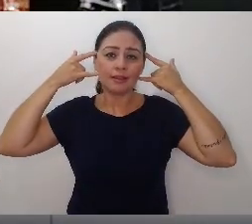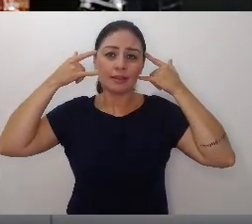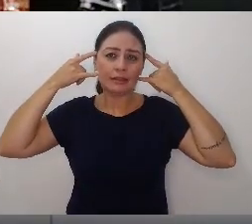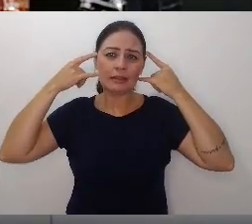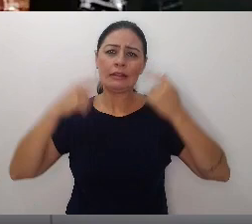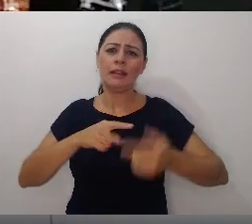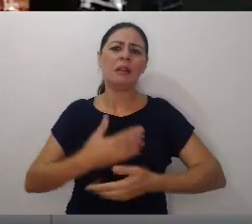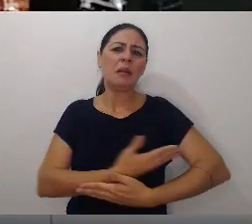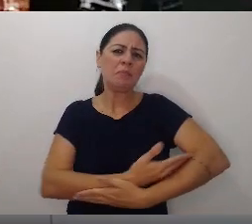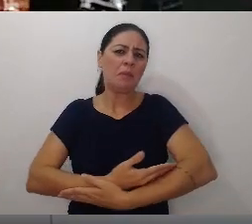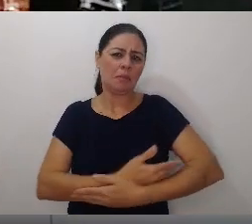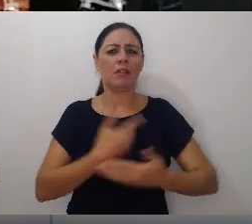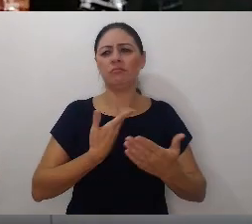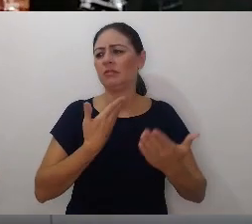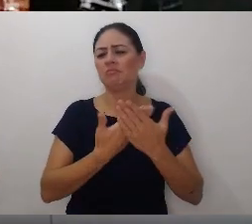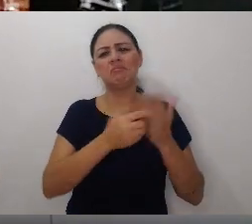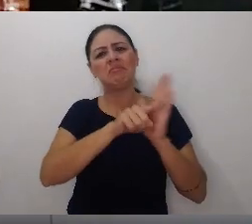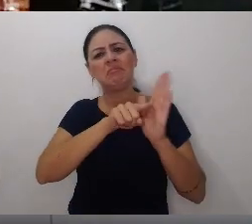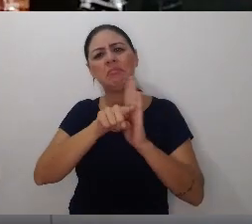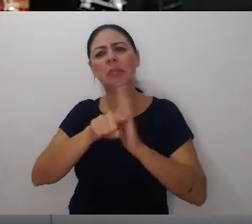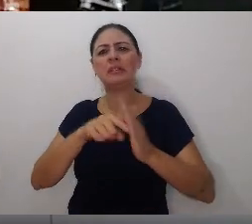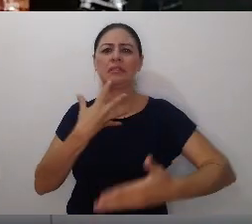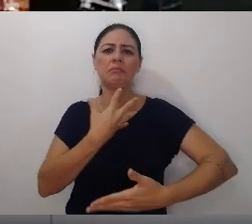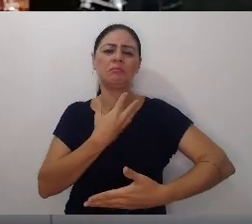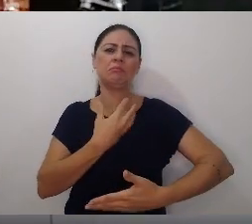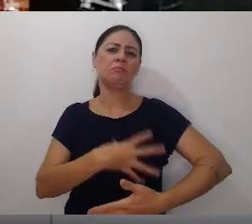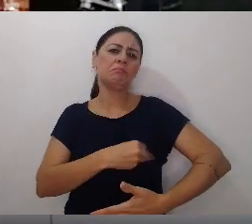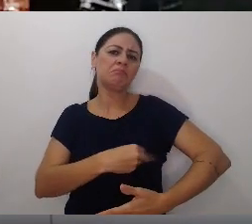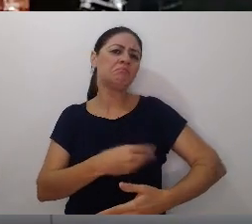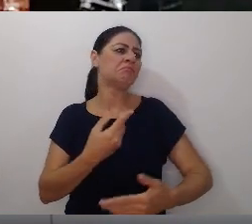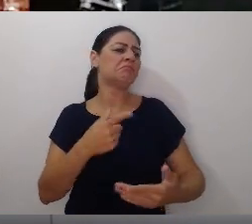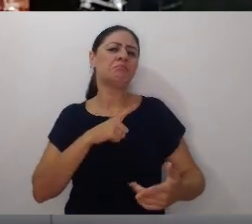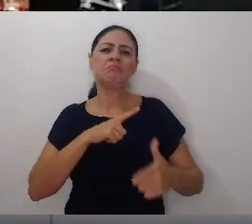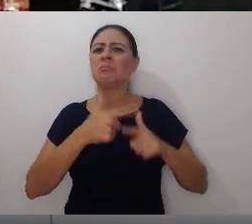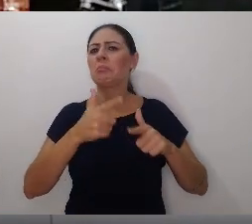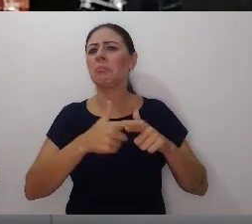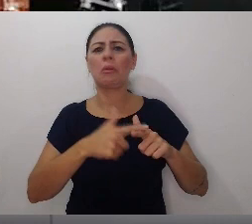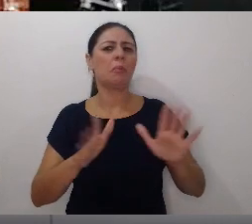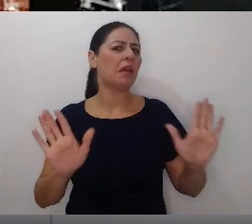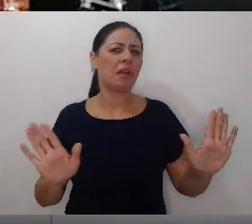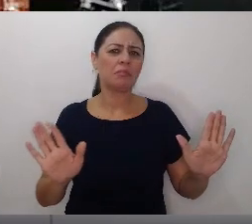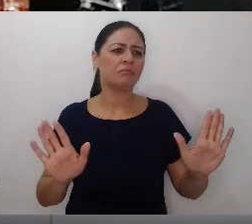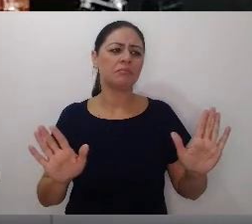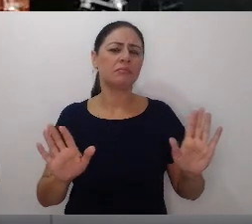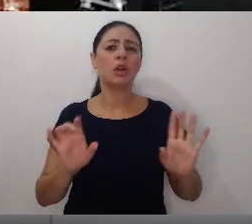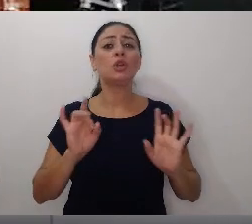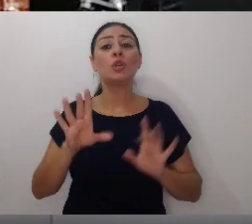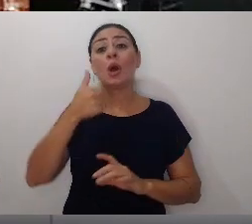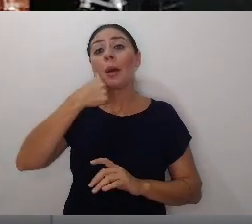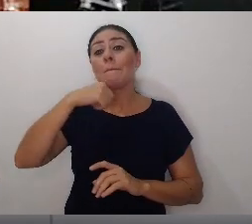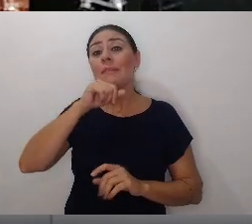continuar amamentando. Vai amamentar de máscara, porque o bebê, muito pouca coisa, assim, pelos